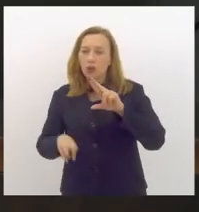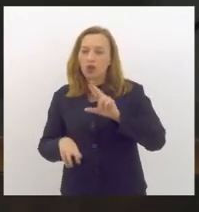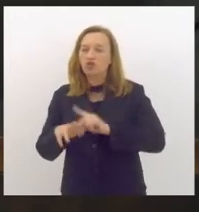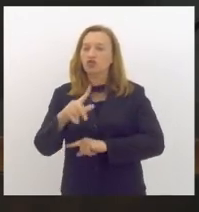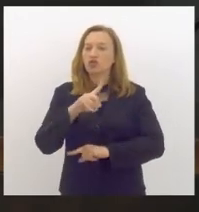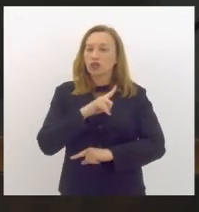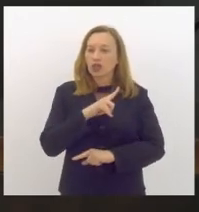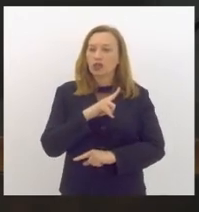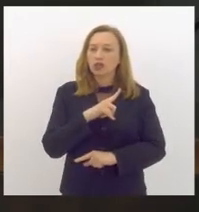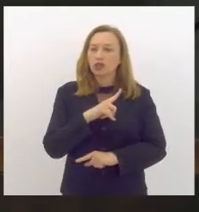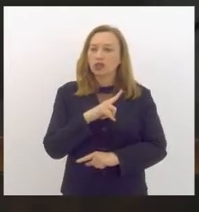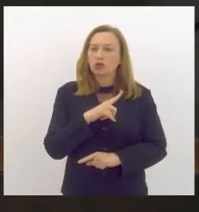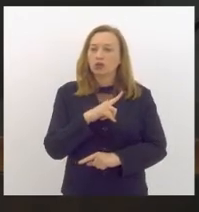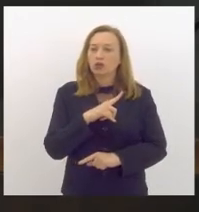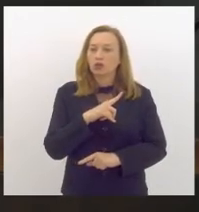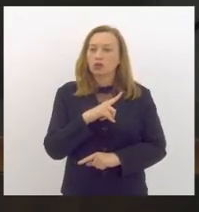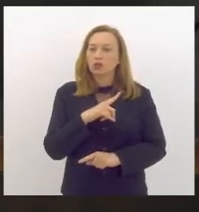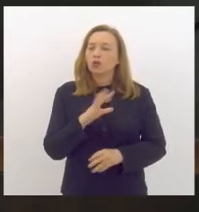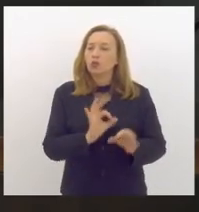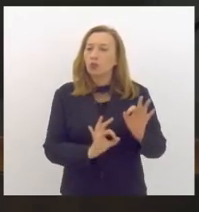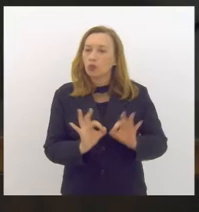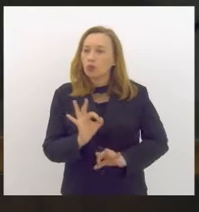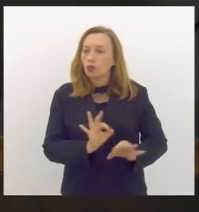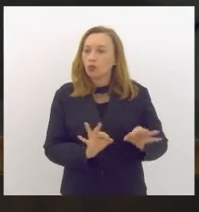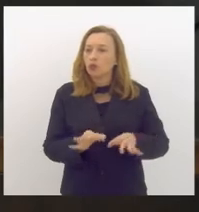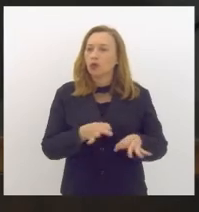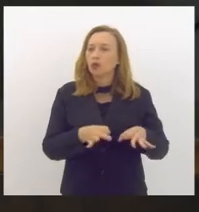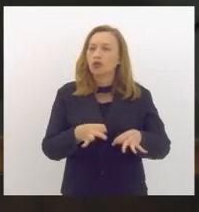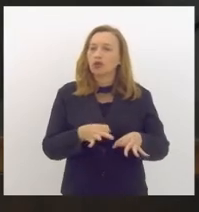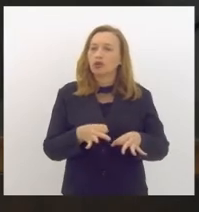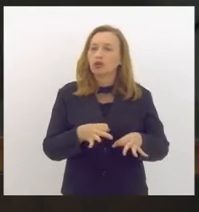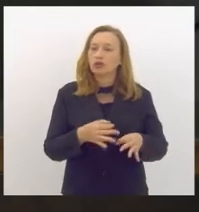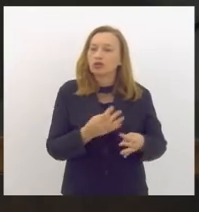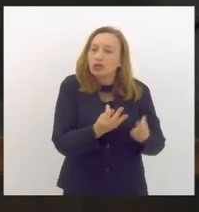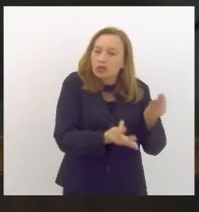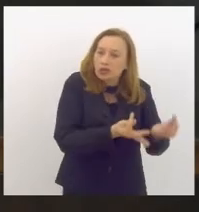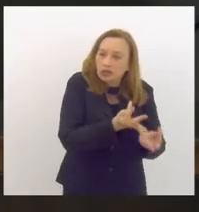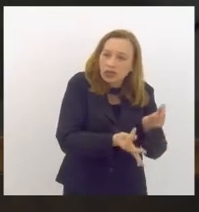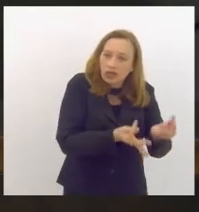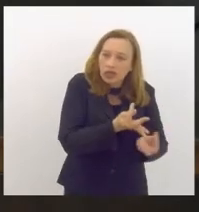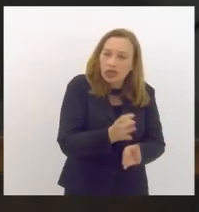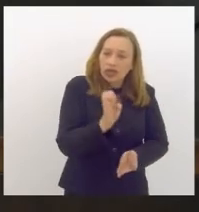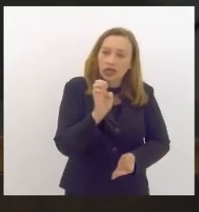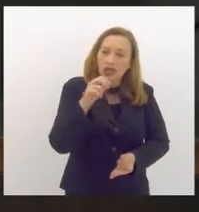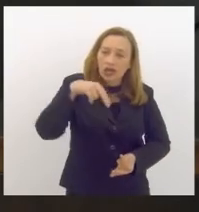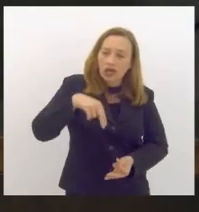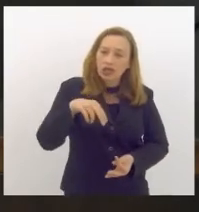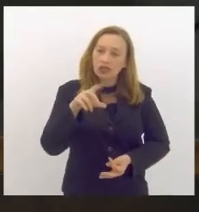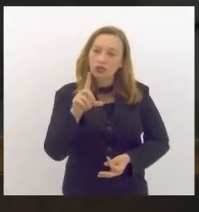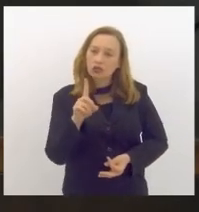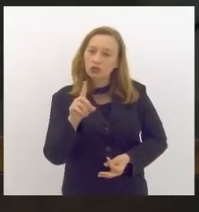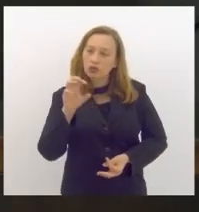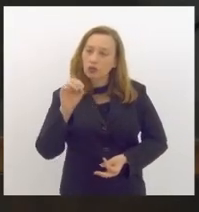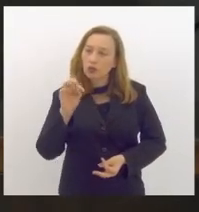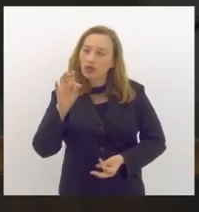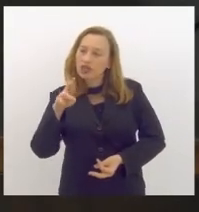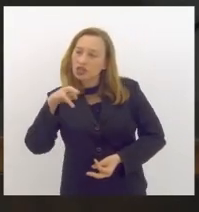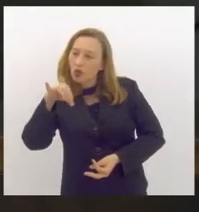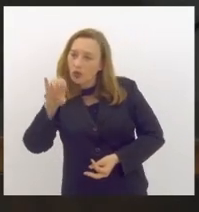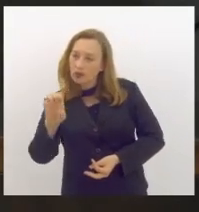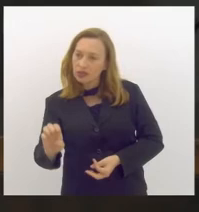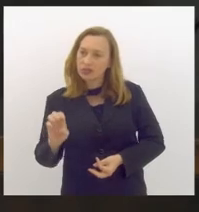um programa, né, que trata a endometriose, mas é uma